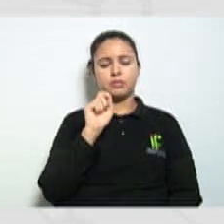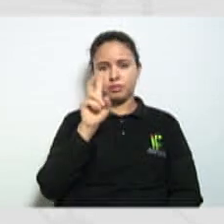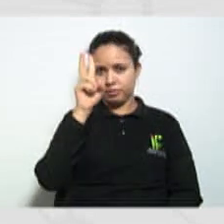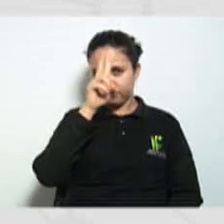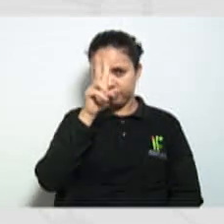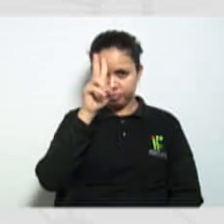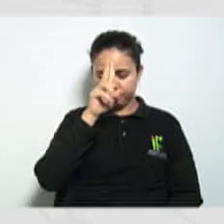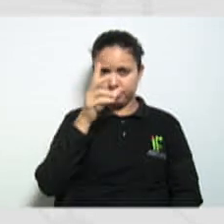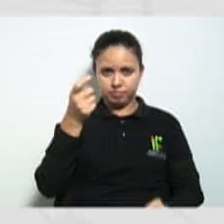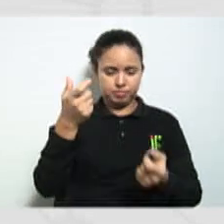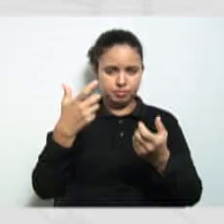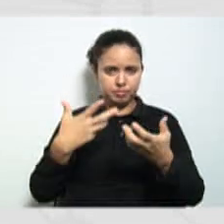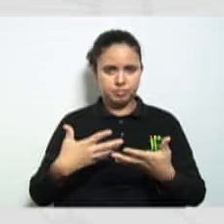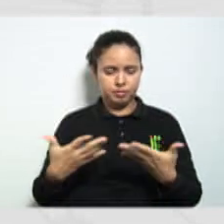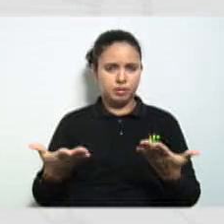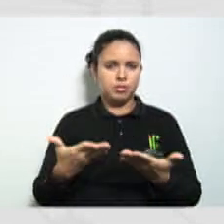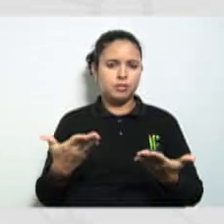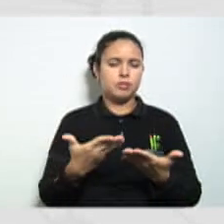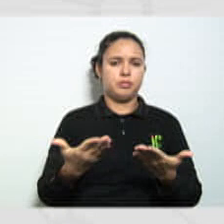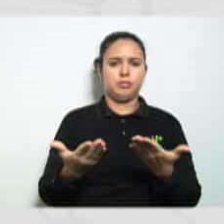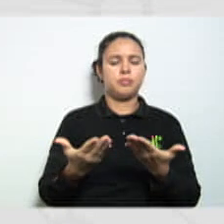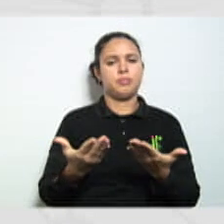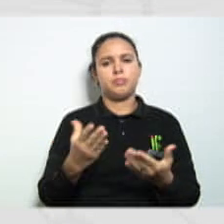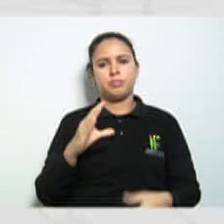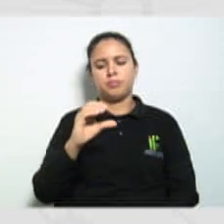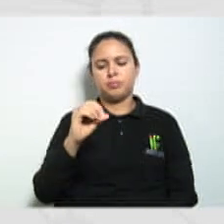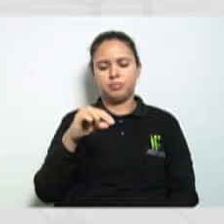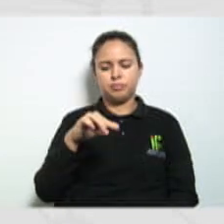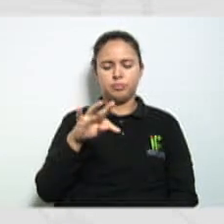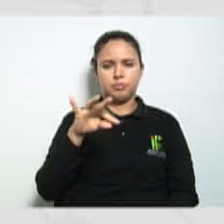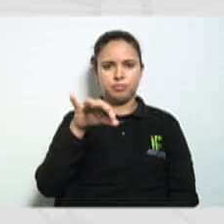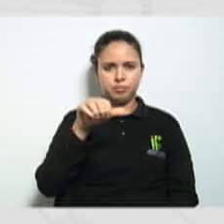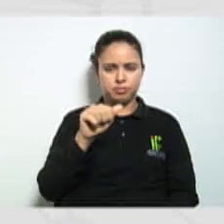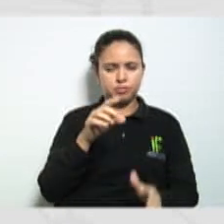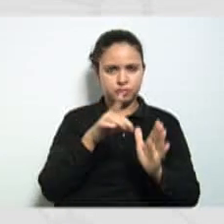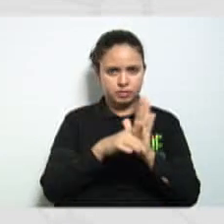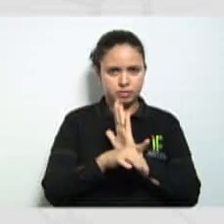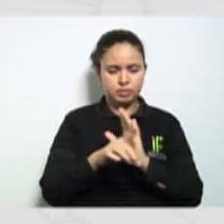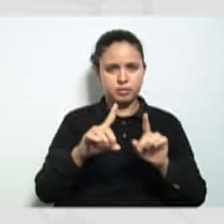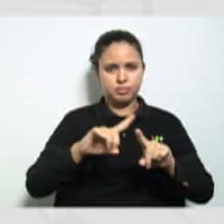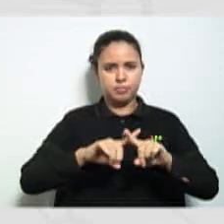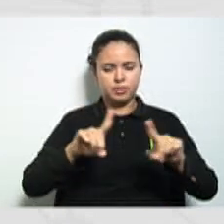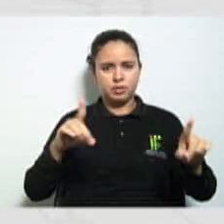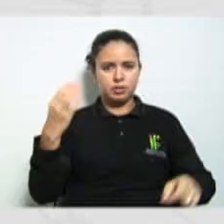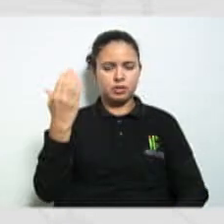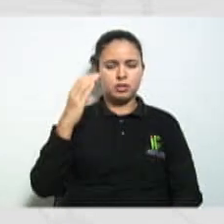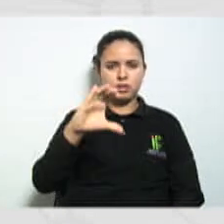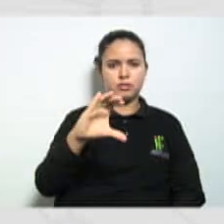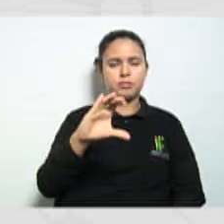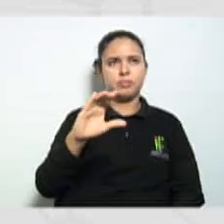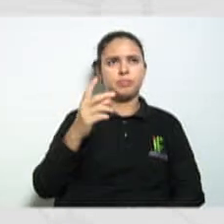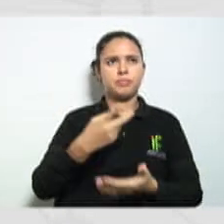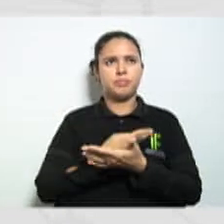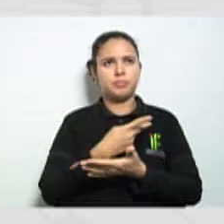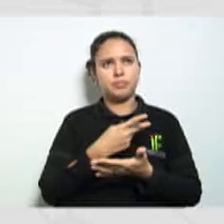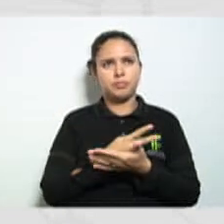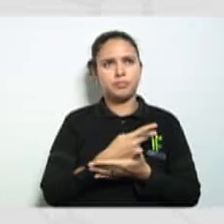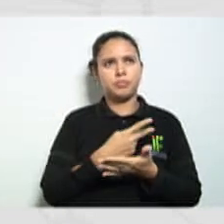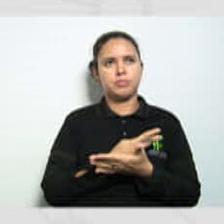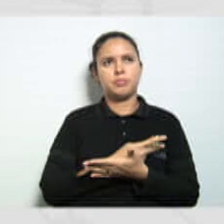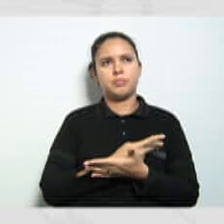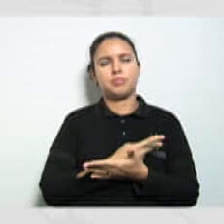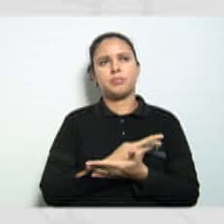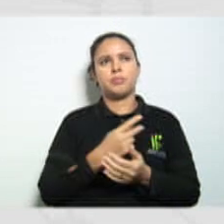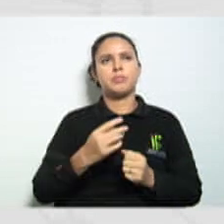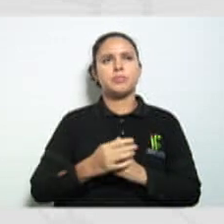estoque, a conta de débito, de destino está certa, porém a de crédito está errada, porque aqui está na letra